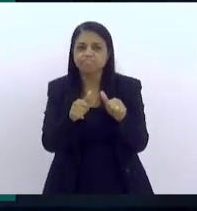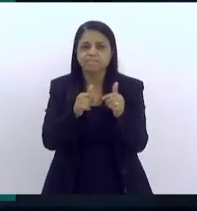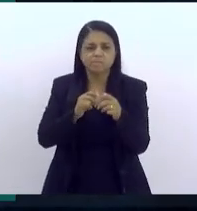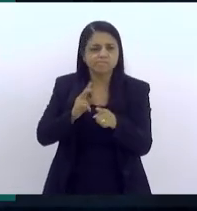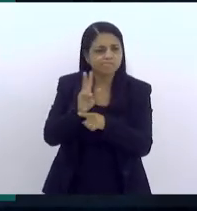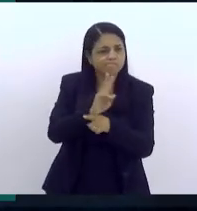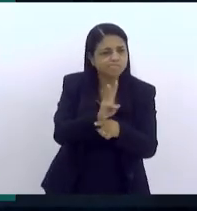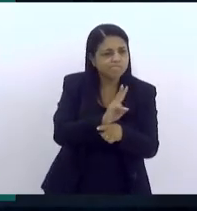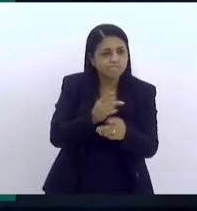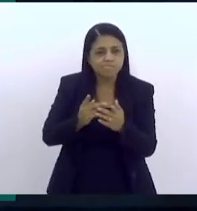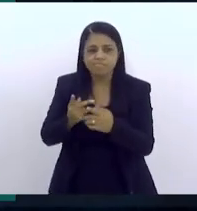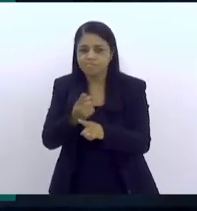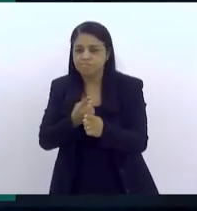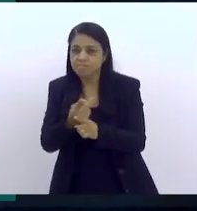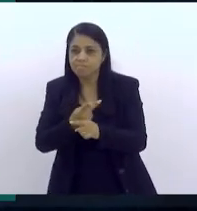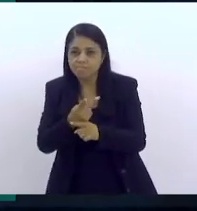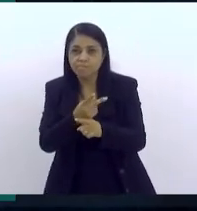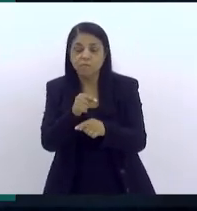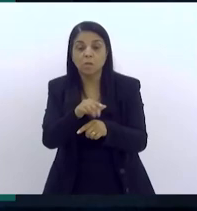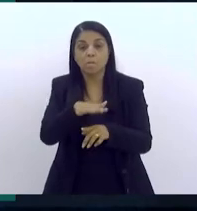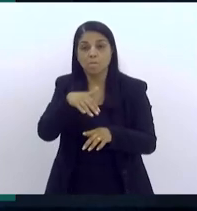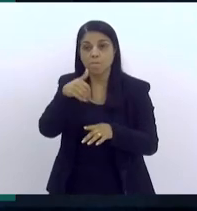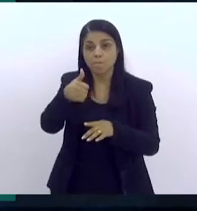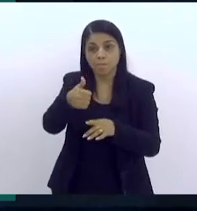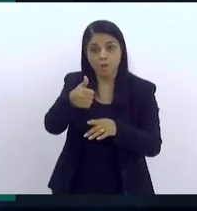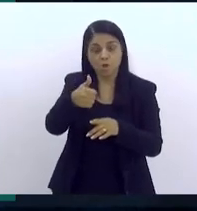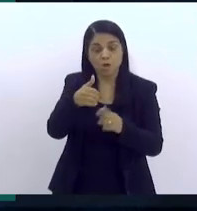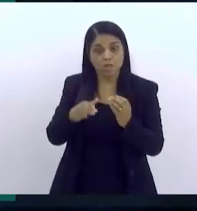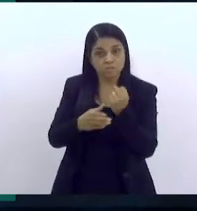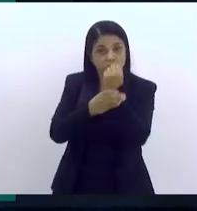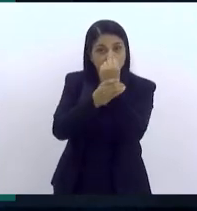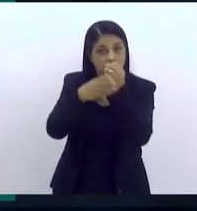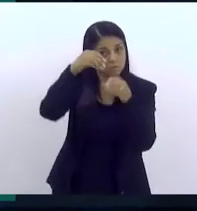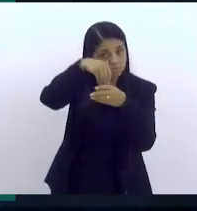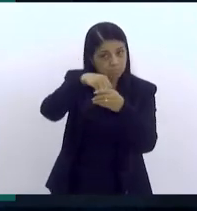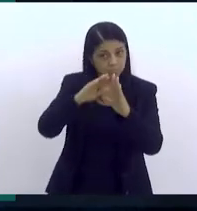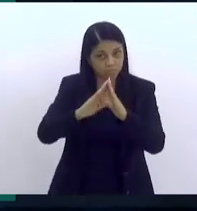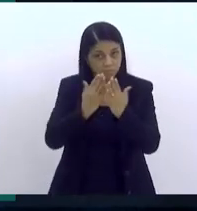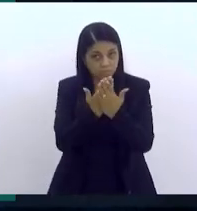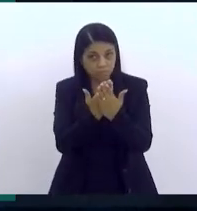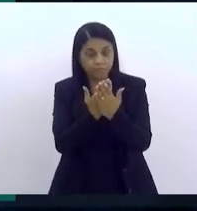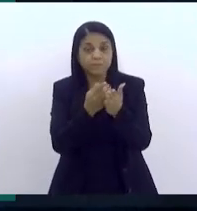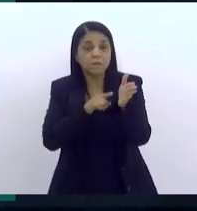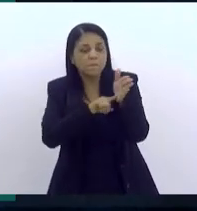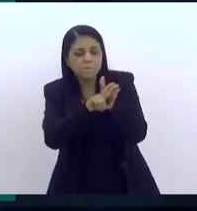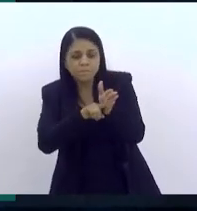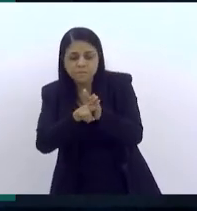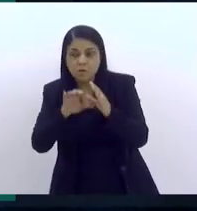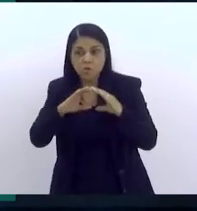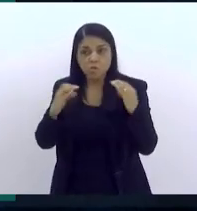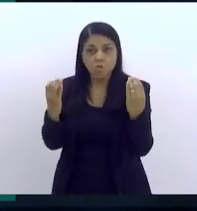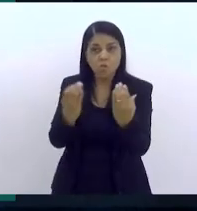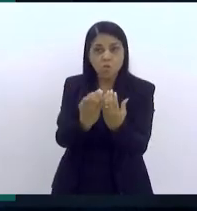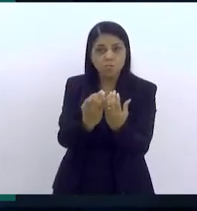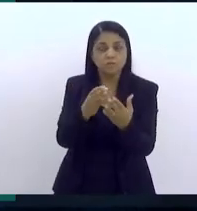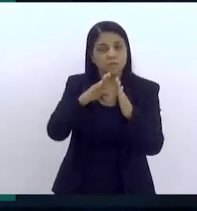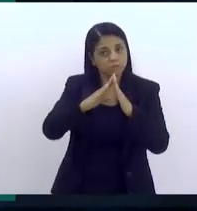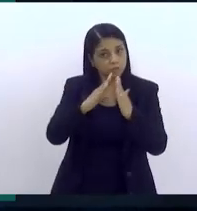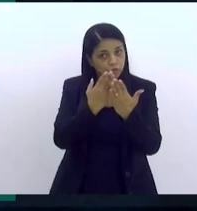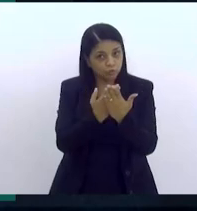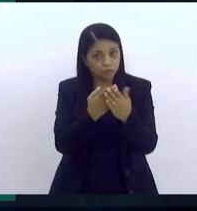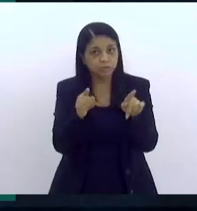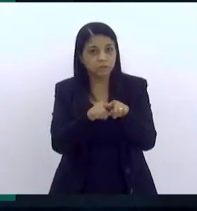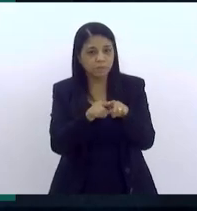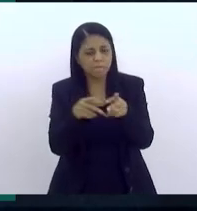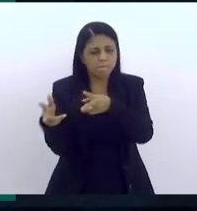as medidas tomadas para melhorar a segurança escolar realizar pesquisas na comunidade escolar para entender